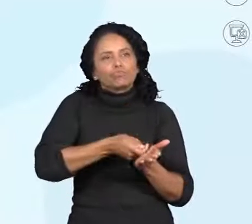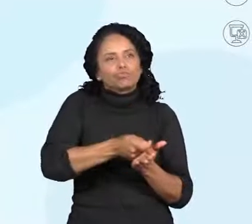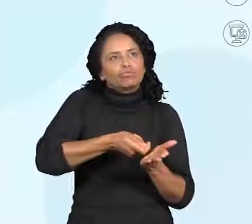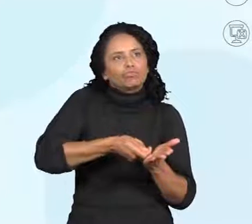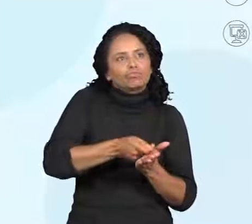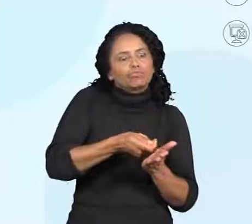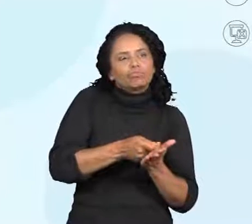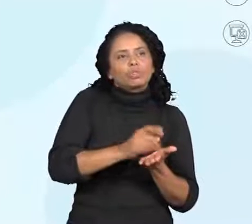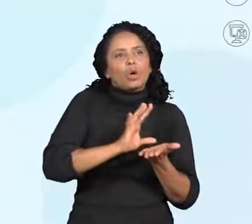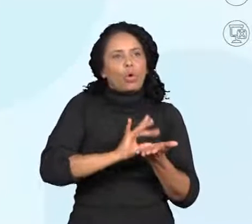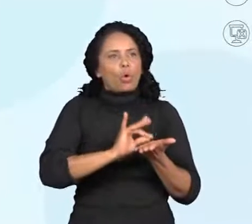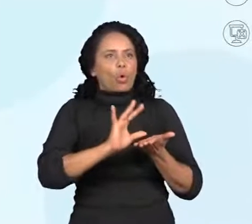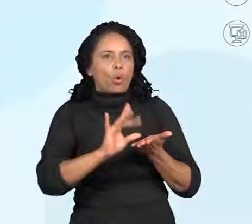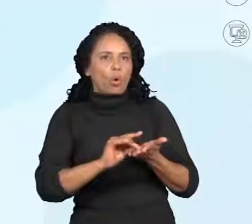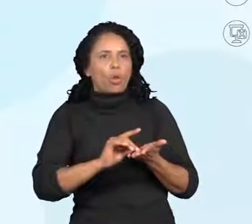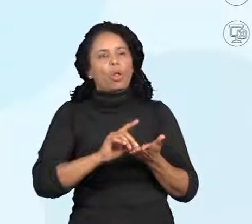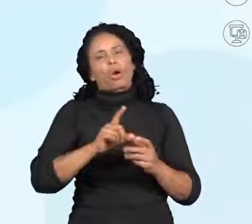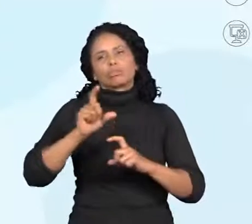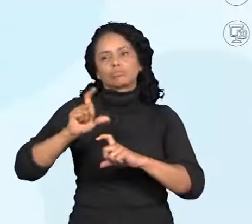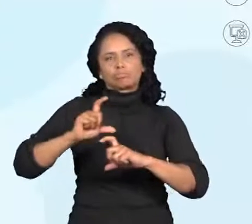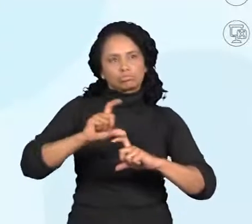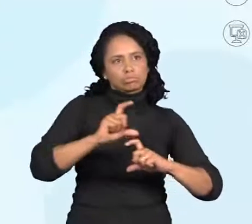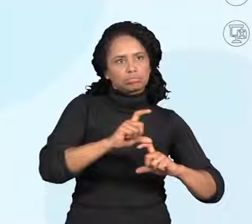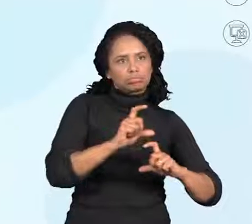artes visuais tradicionais e